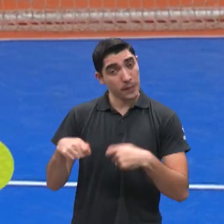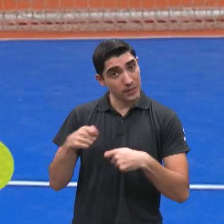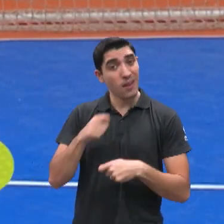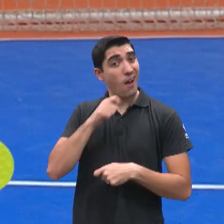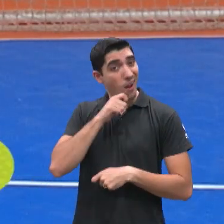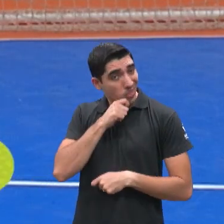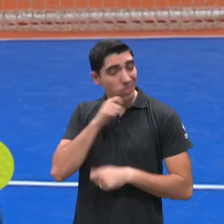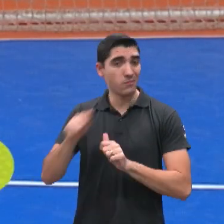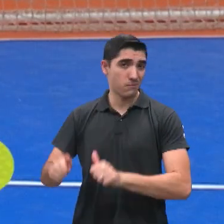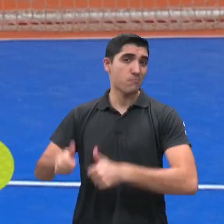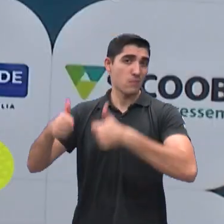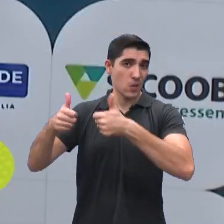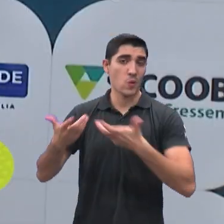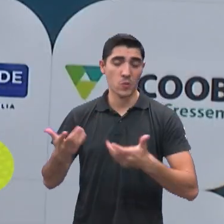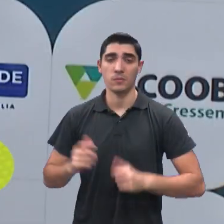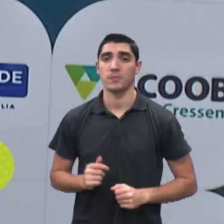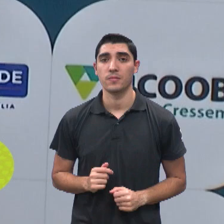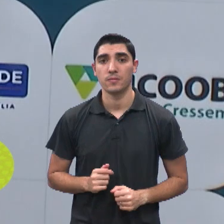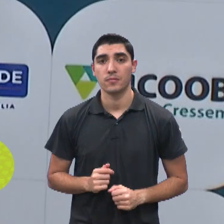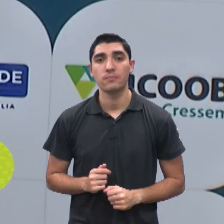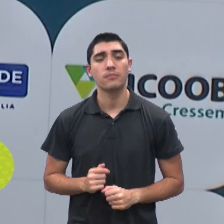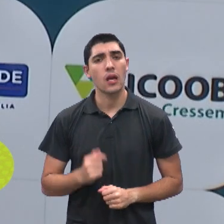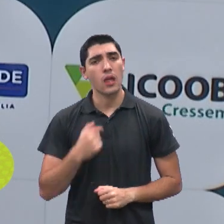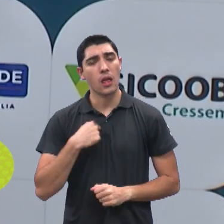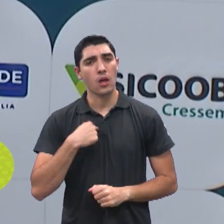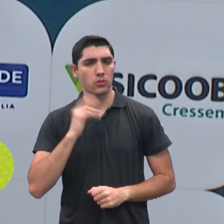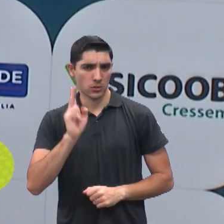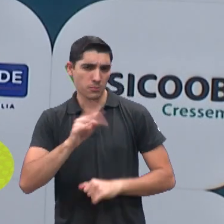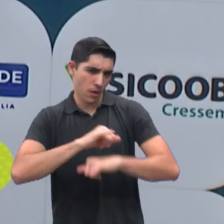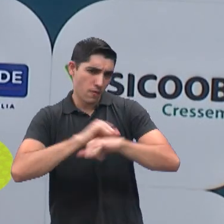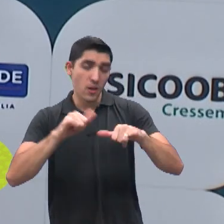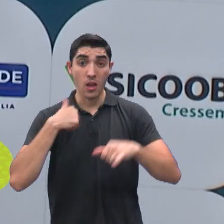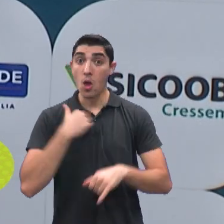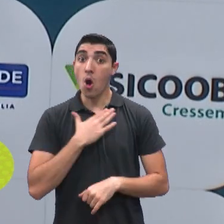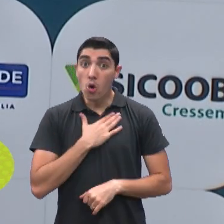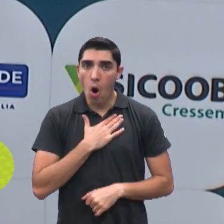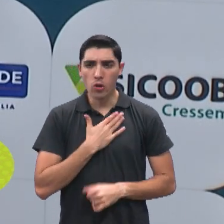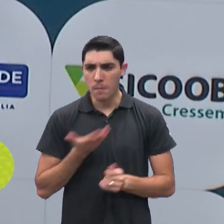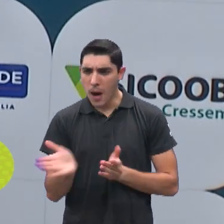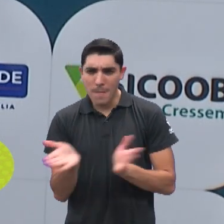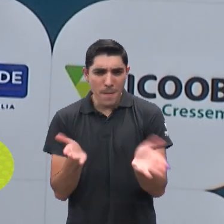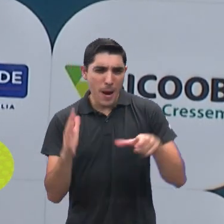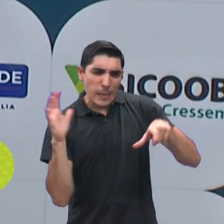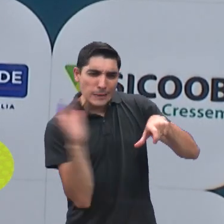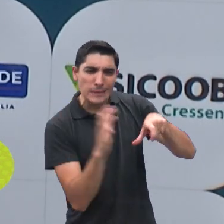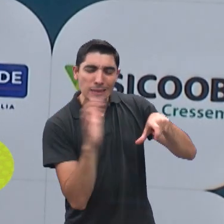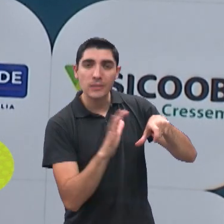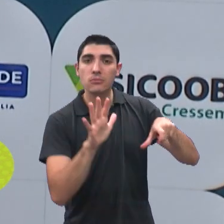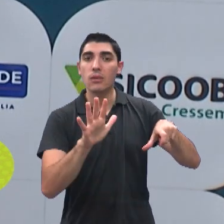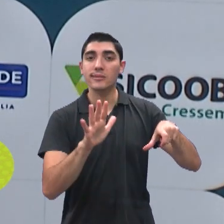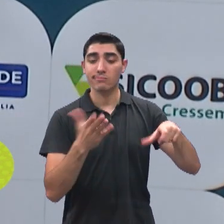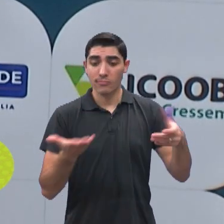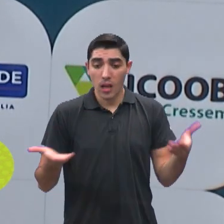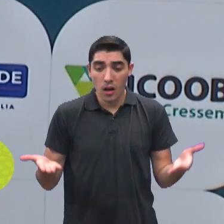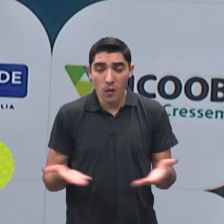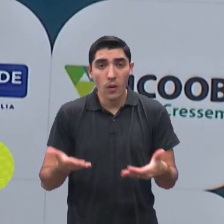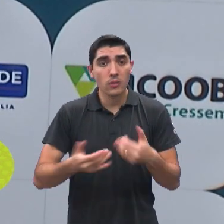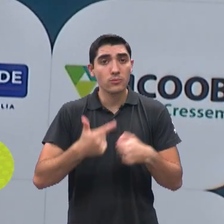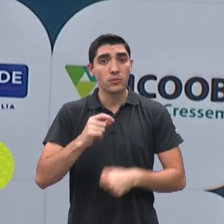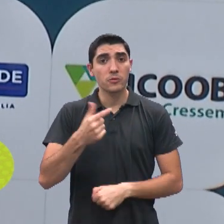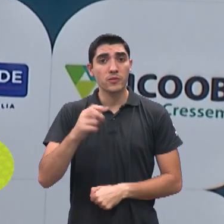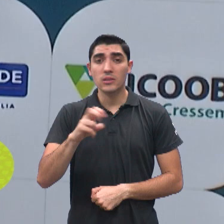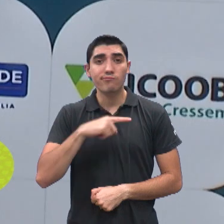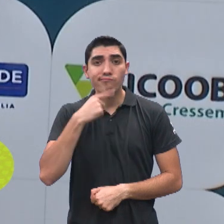vitórias começarem a aparecer. Eu sempre falei que eu sou um treinador ofensivo e esse ano a gente está não fazendo os gols, então eu preciso arrumar esses detalhes, é